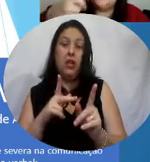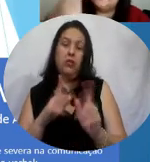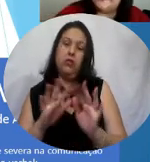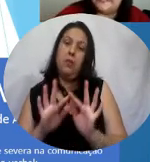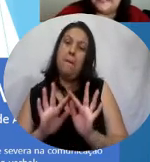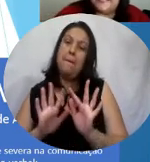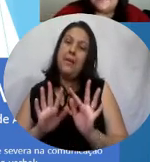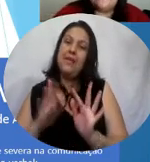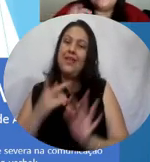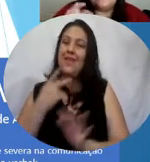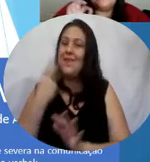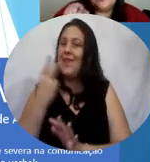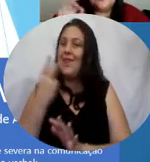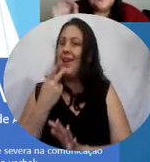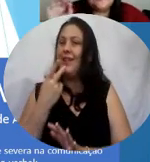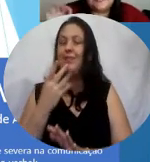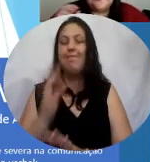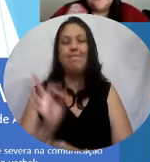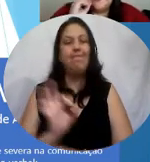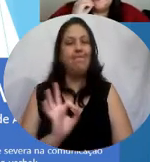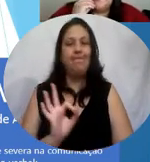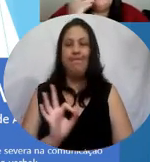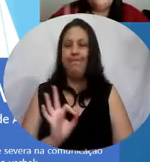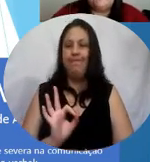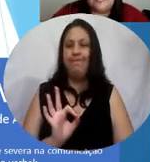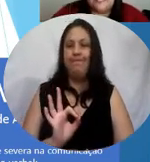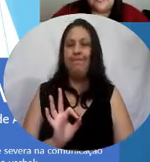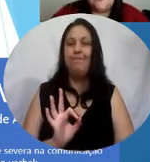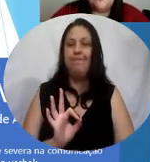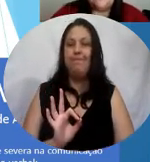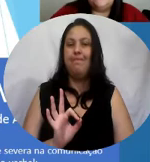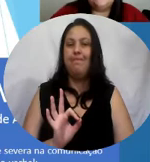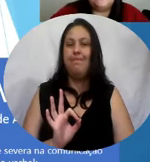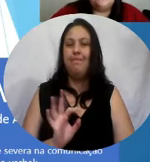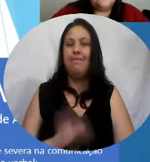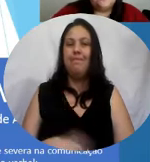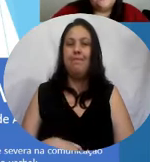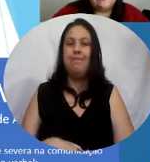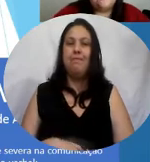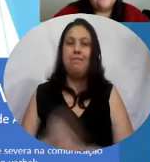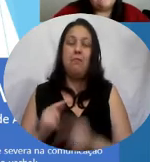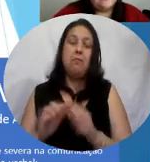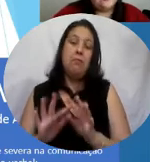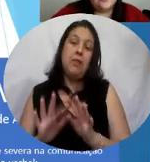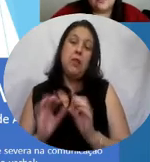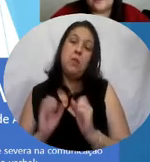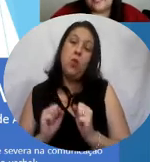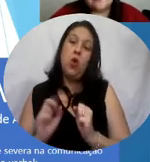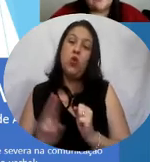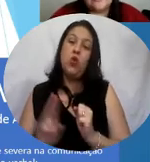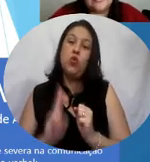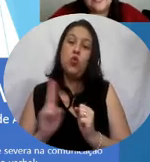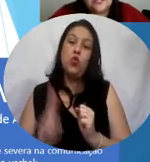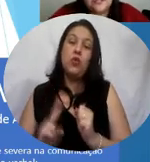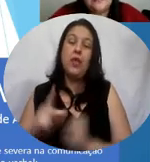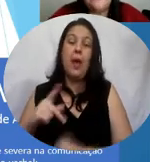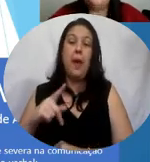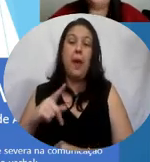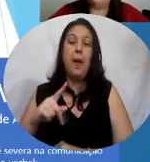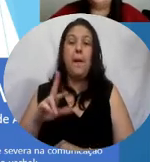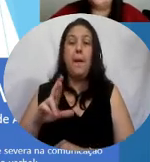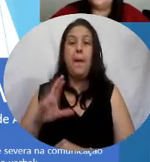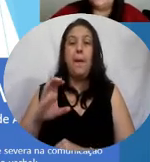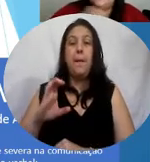se comunique, mas ele é não verbal, porque ele não fala, né? Mas ele pode se comunicar por uma prancha de comunicação